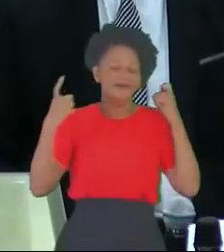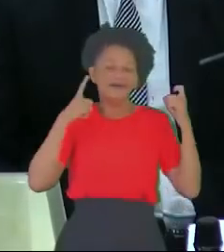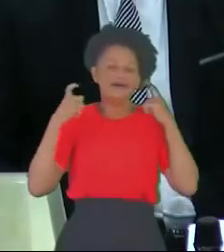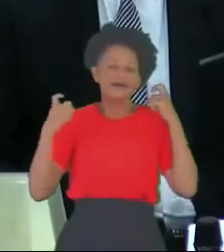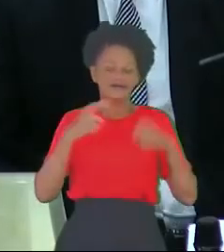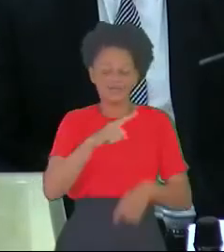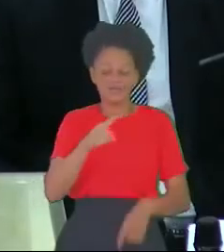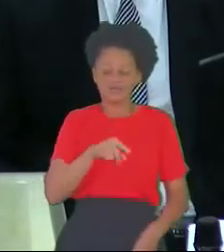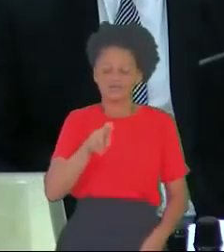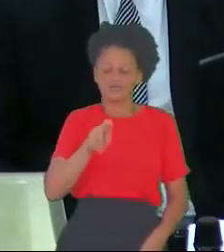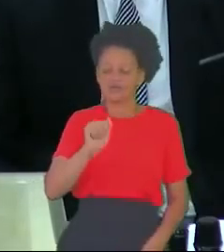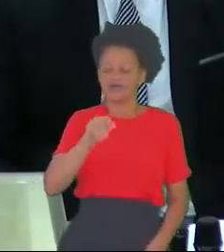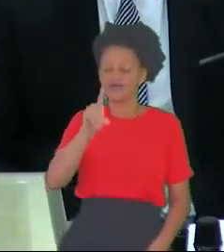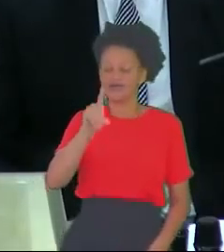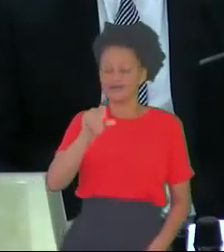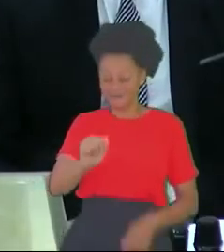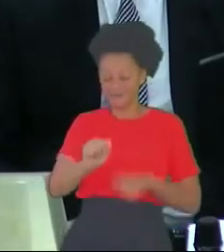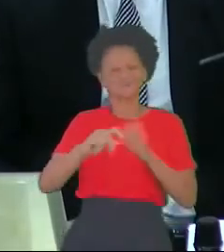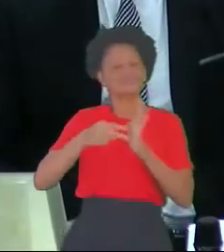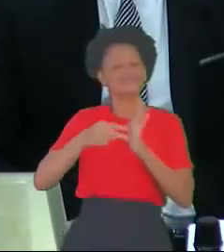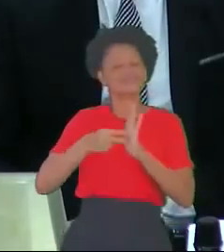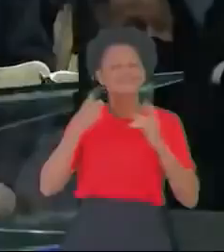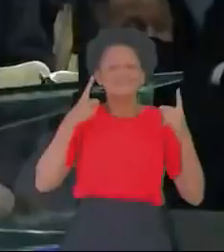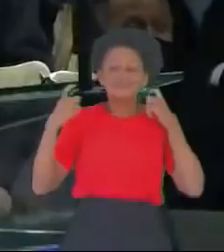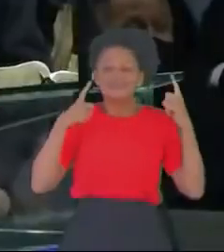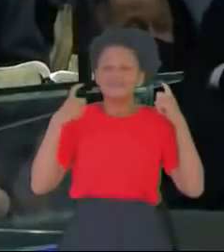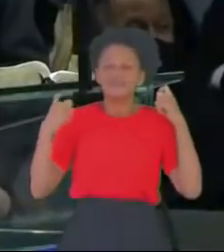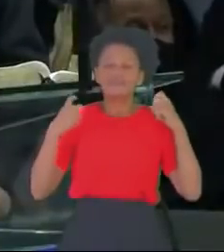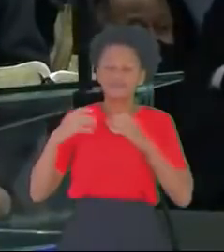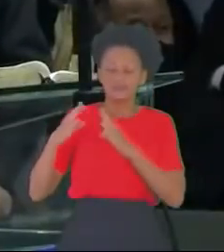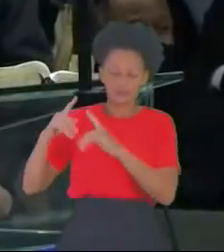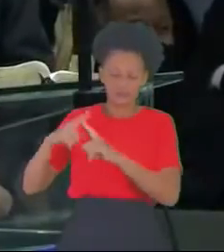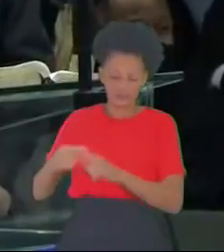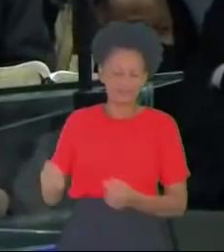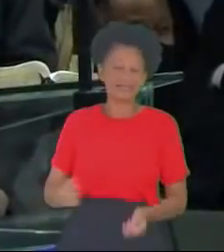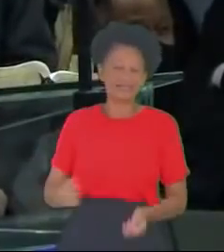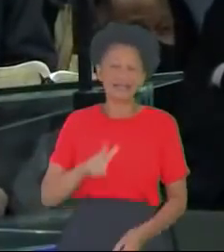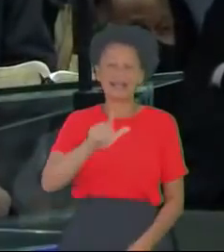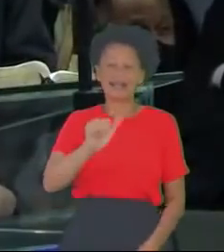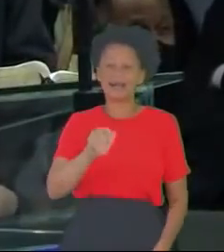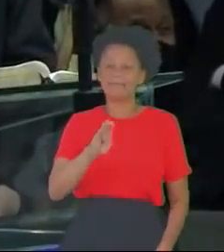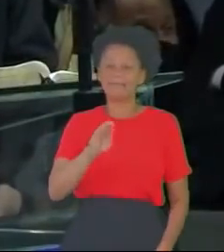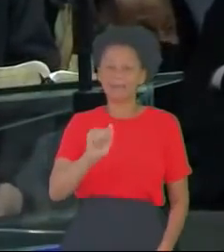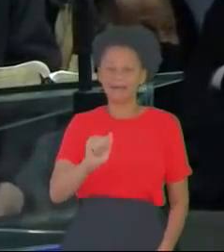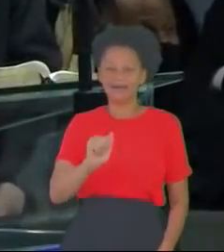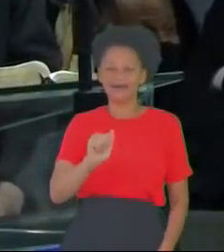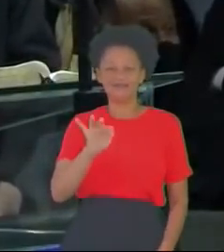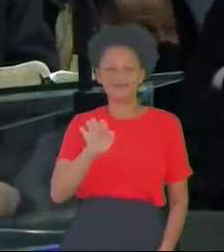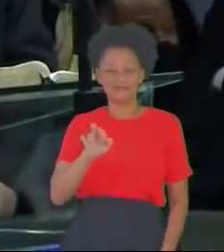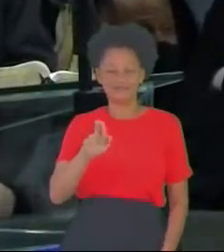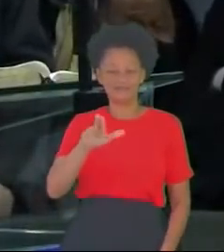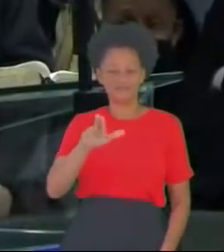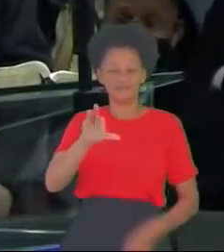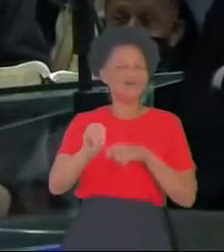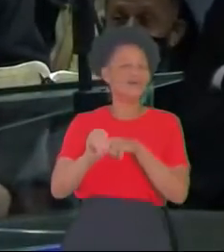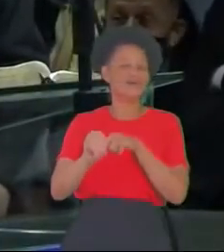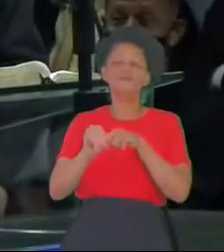zoada. Glória a Deus. Irmão, eu passei na igreja, estava um labafero tão grande,